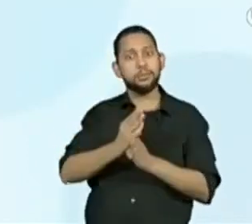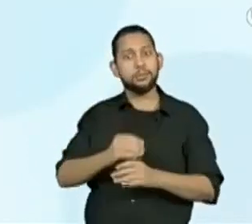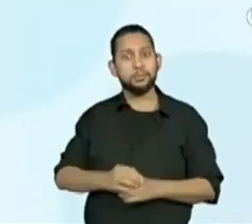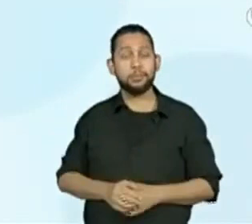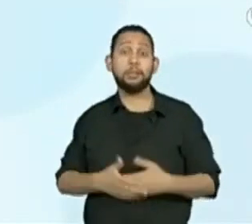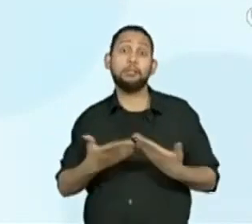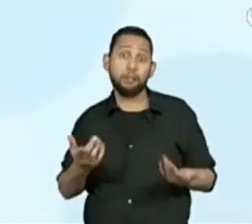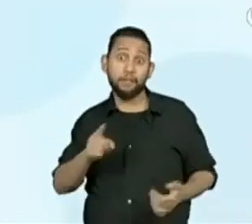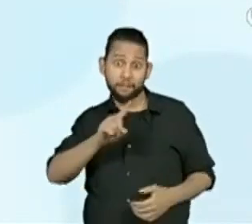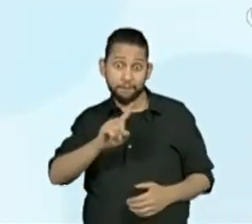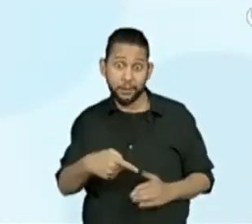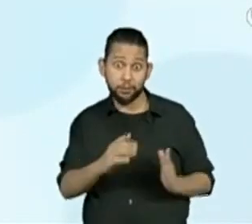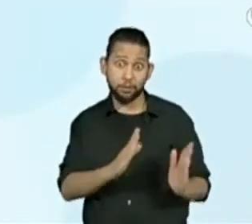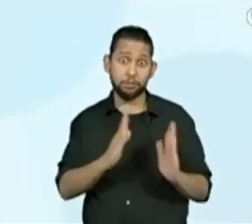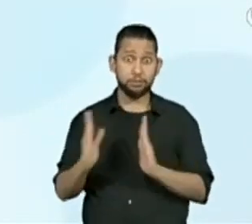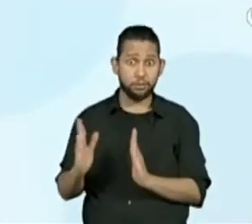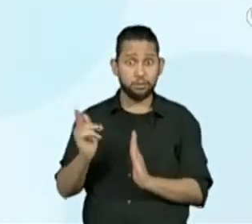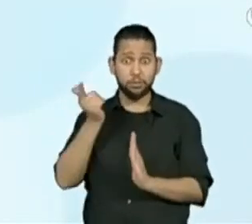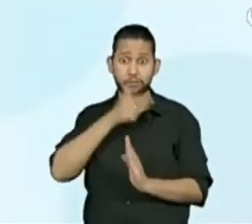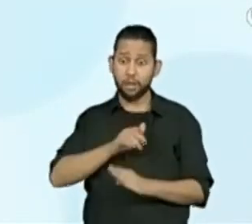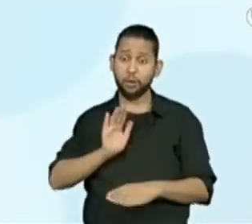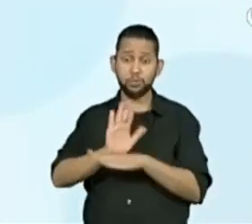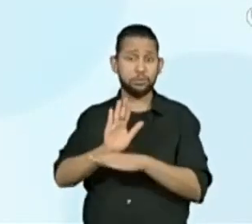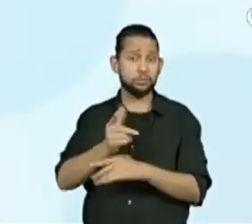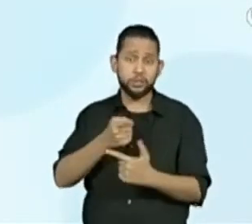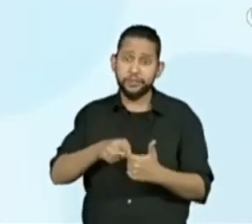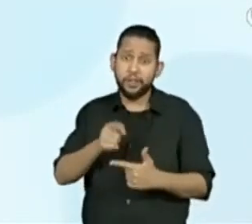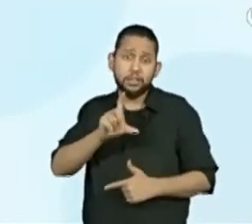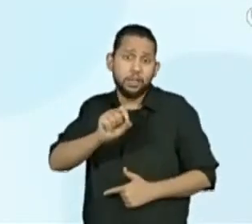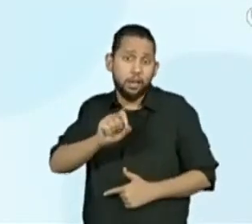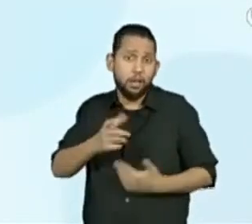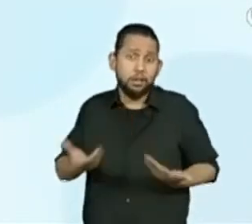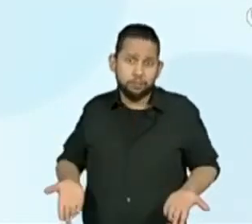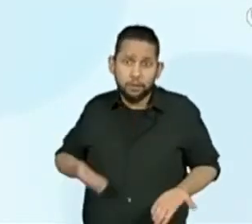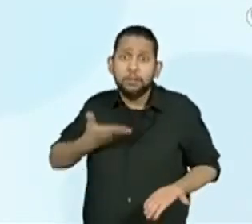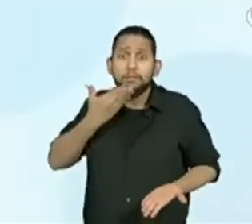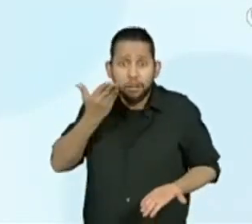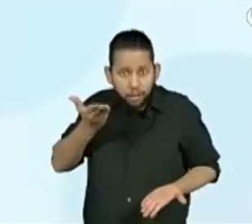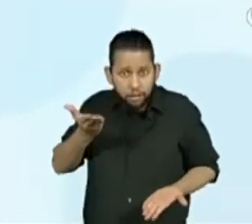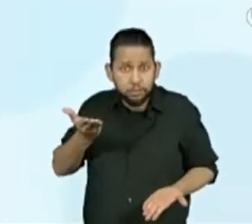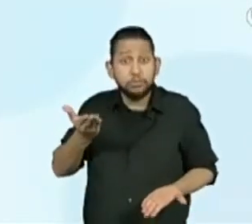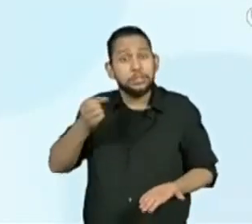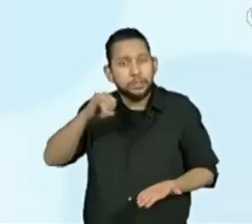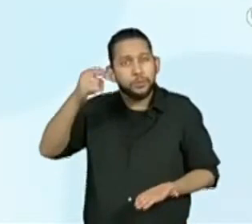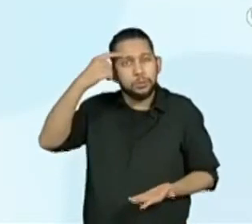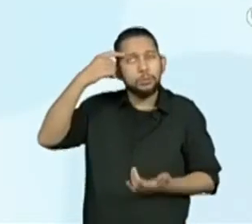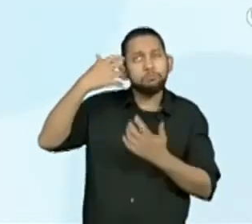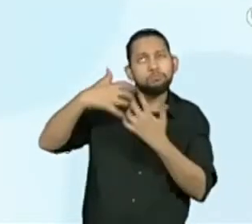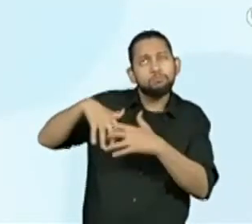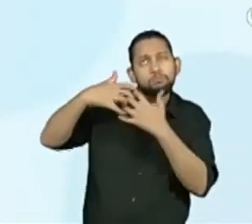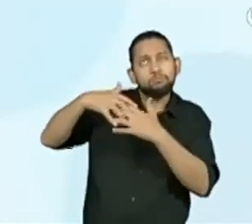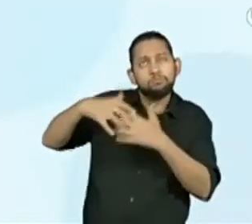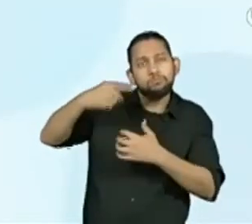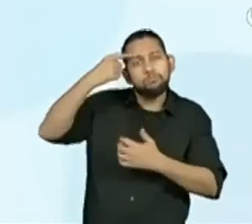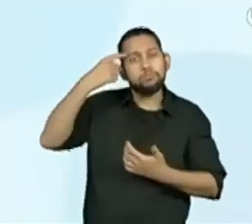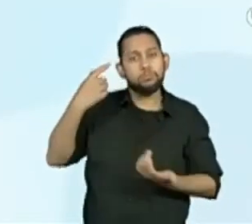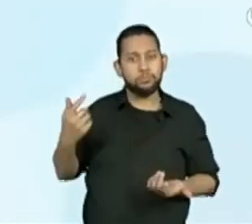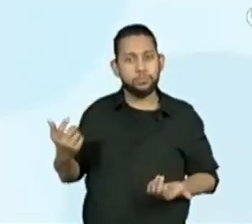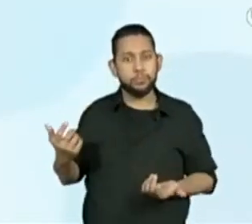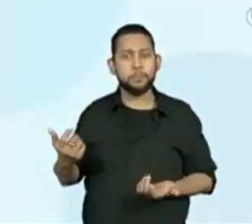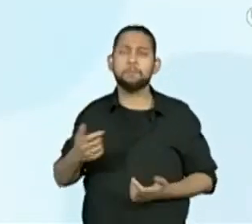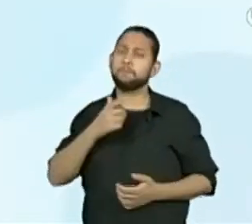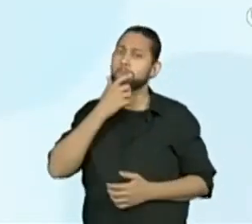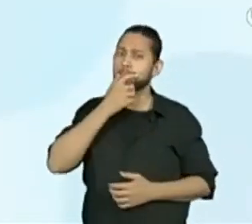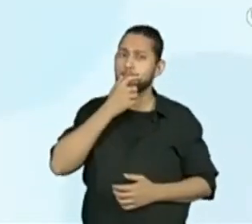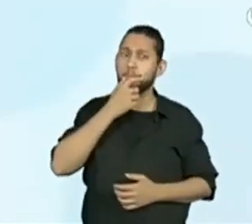caminharam com a, para a esquerda e cortar 10 como vocês comentaram para a gente